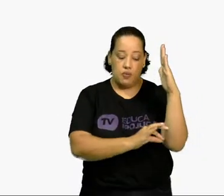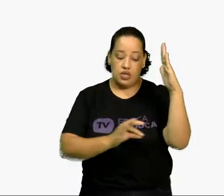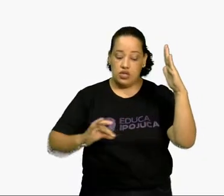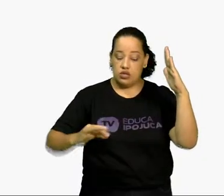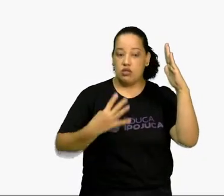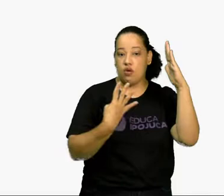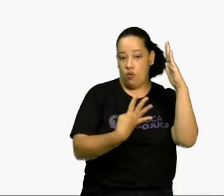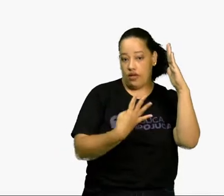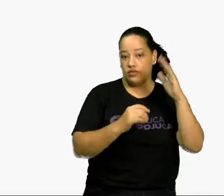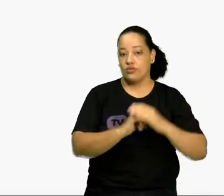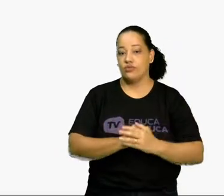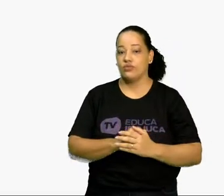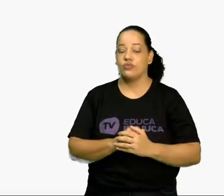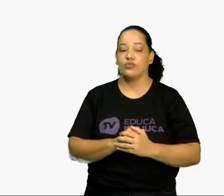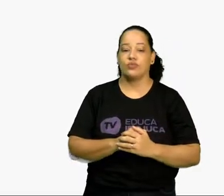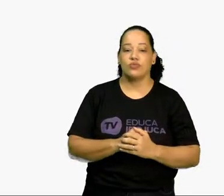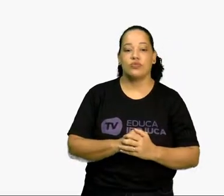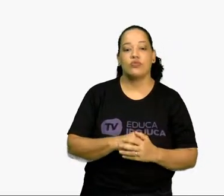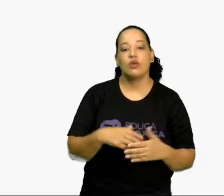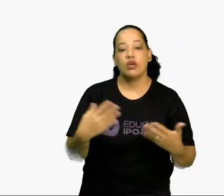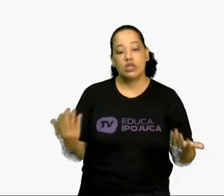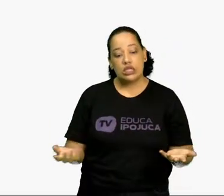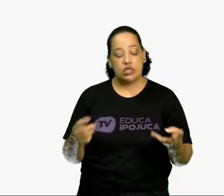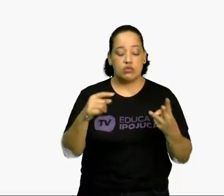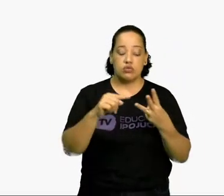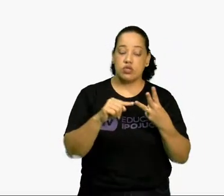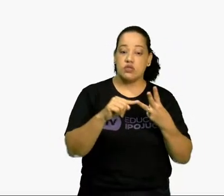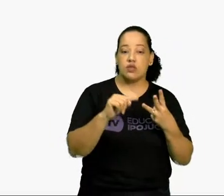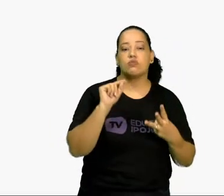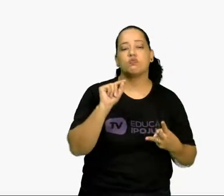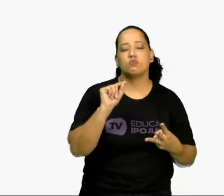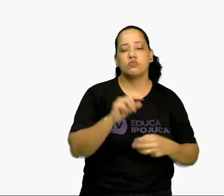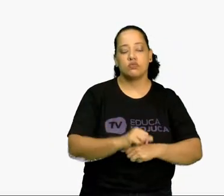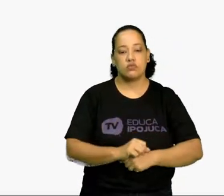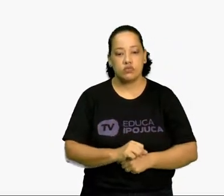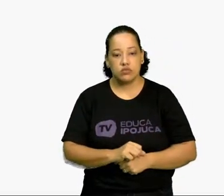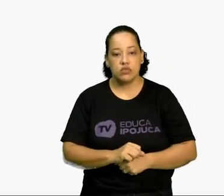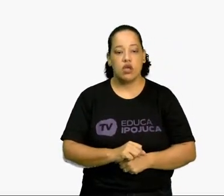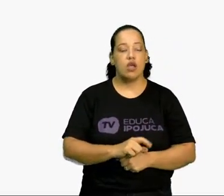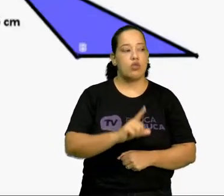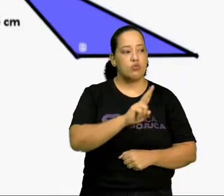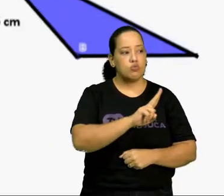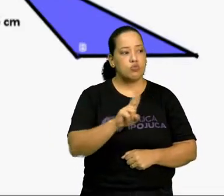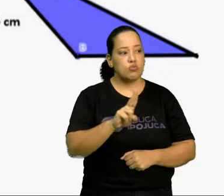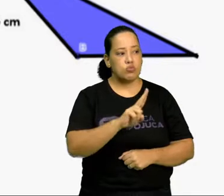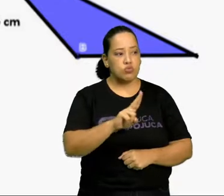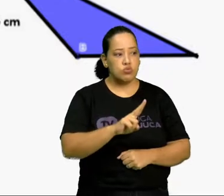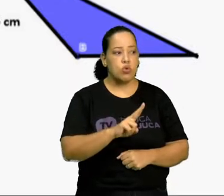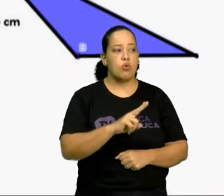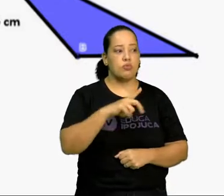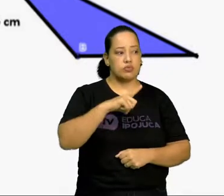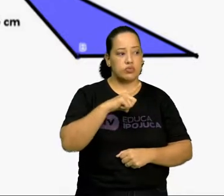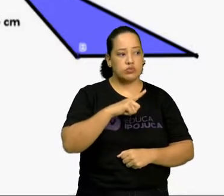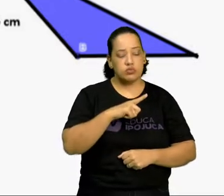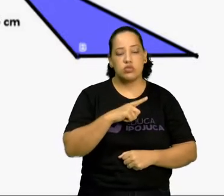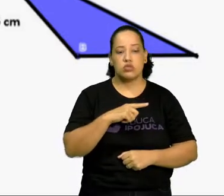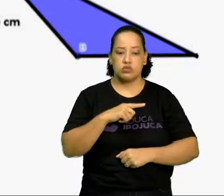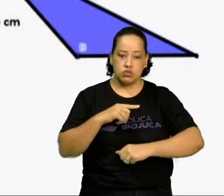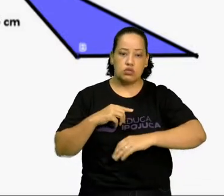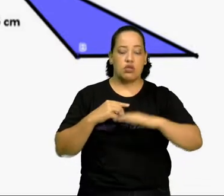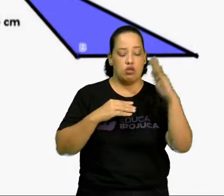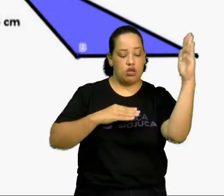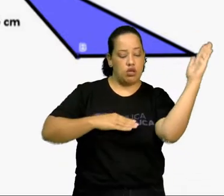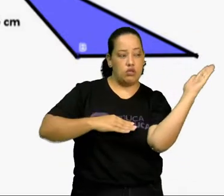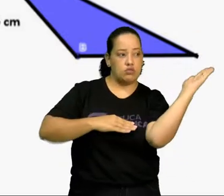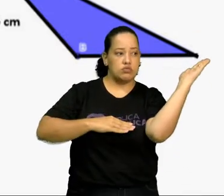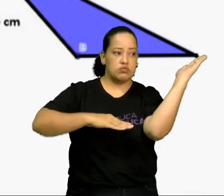isósceles e o terceiro triângulo escaleno significa que a medida dos três